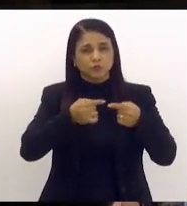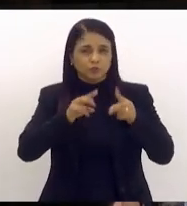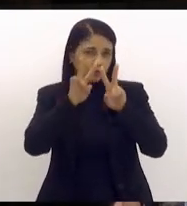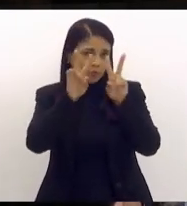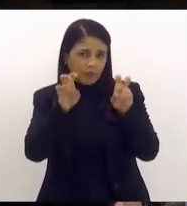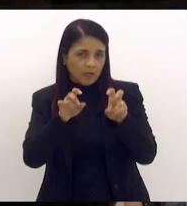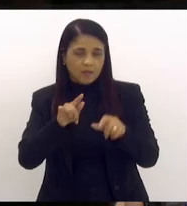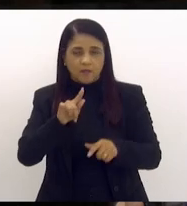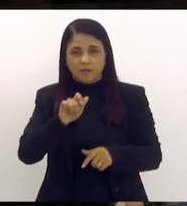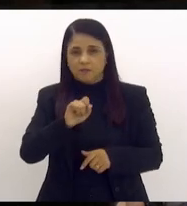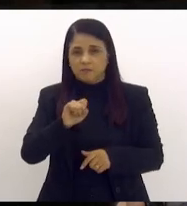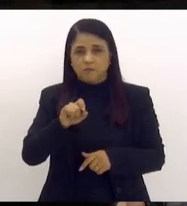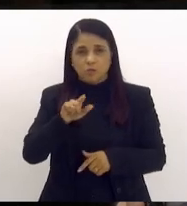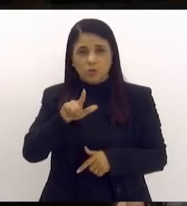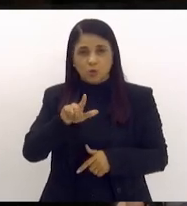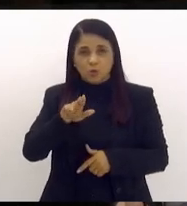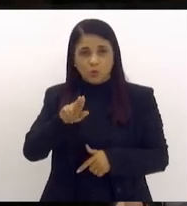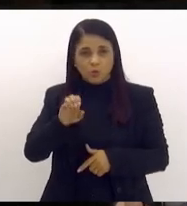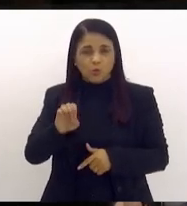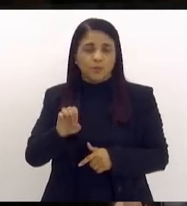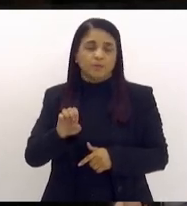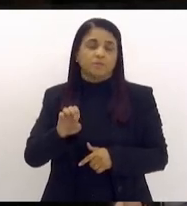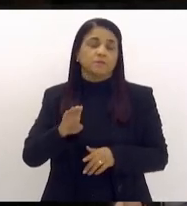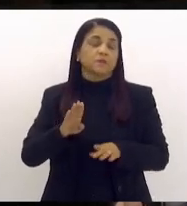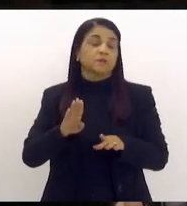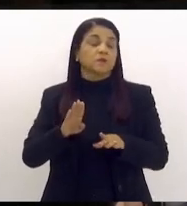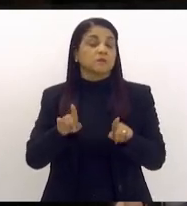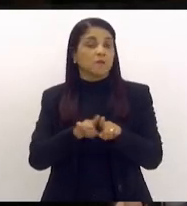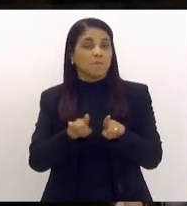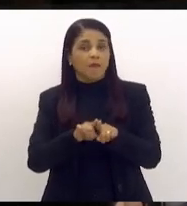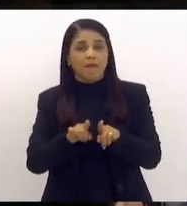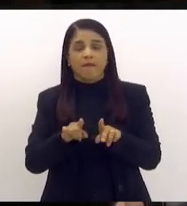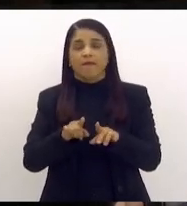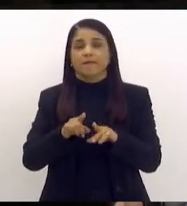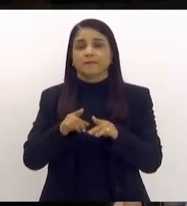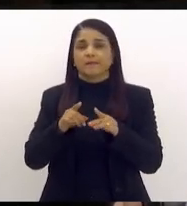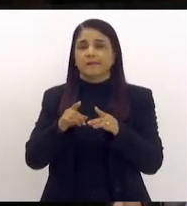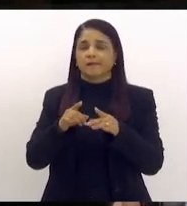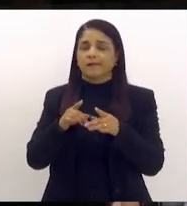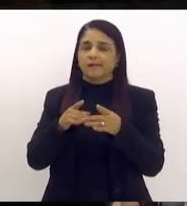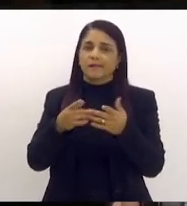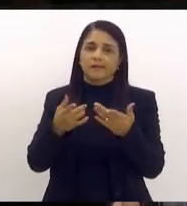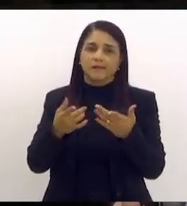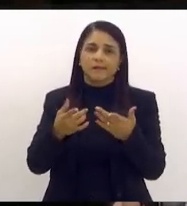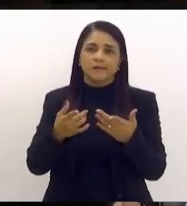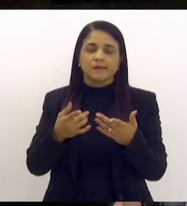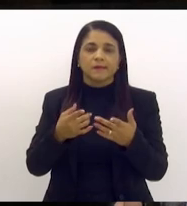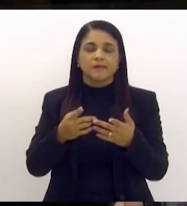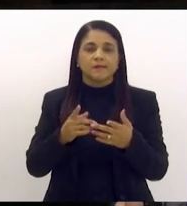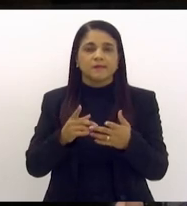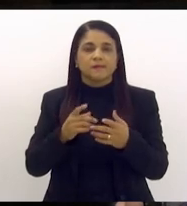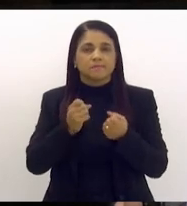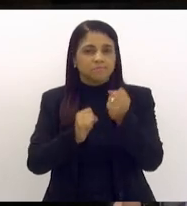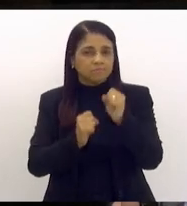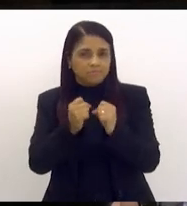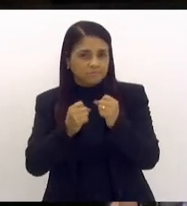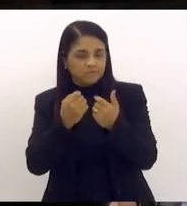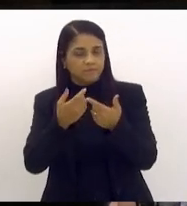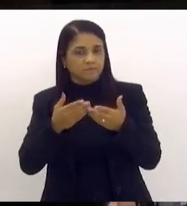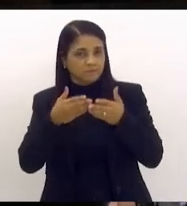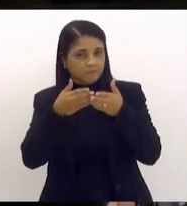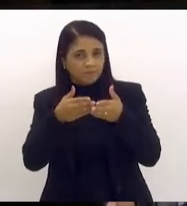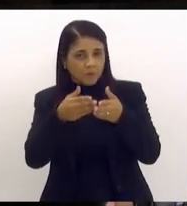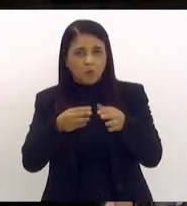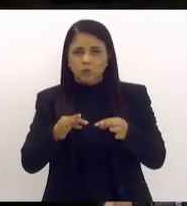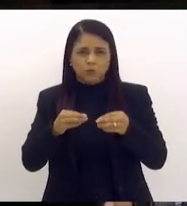gaslub da indústria naval que é tão cara para cada um de nós mas como tudo aquilo que for necessário a ser